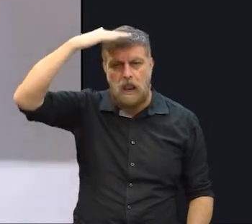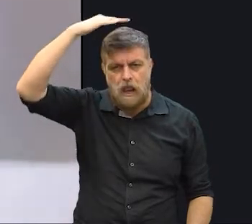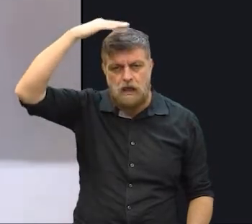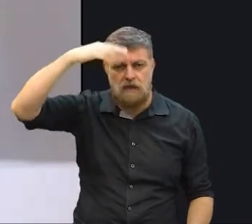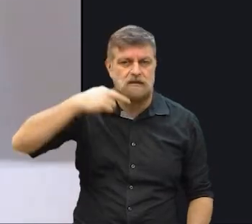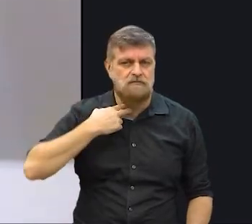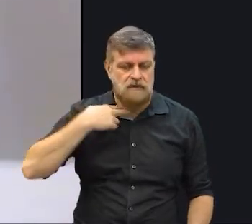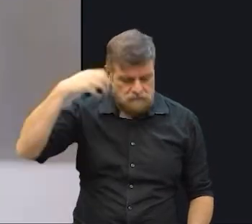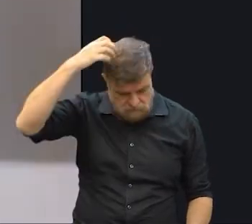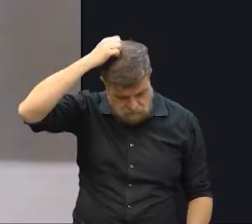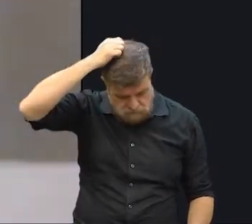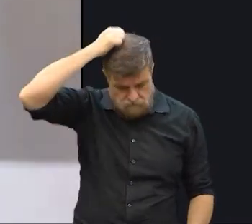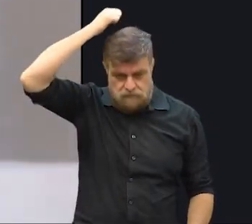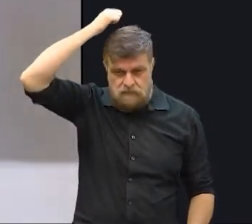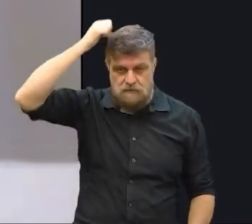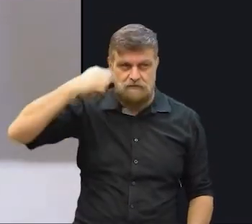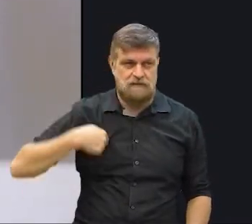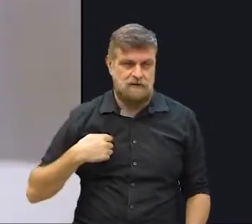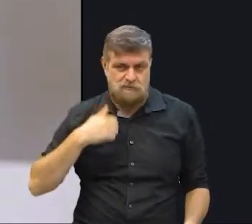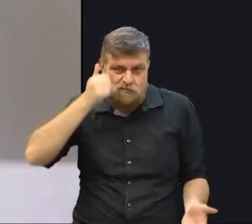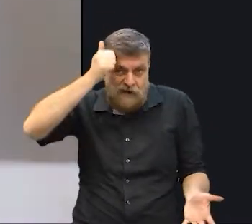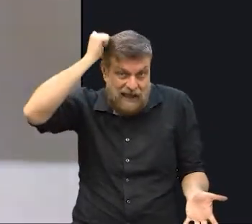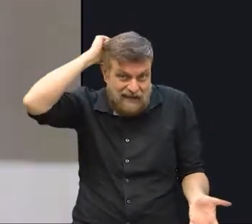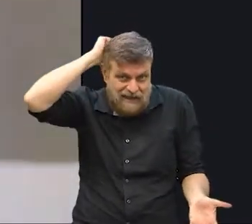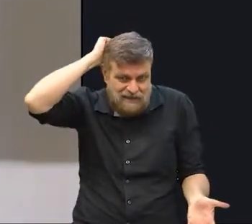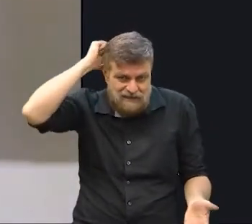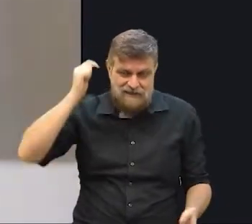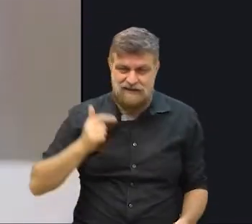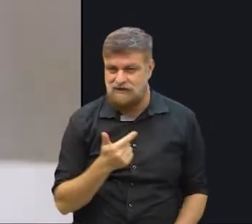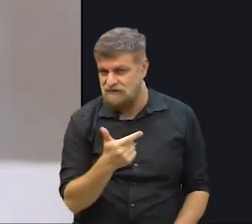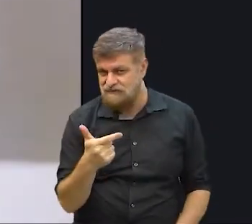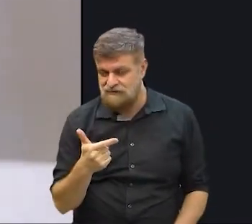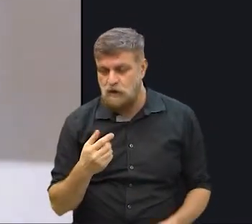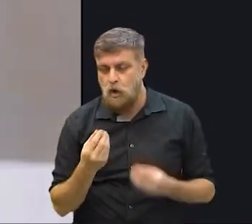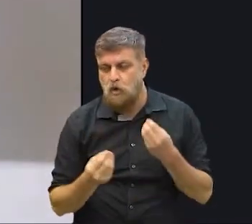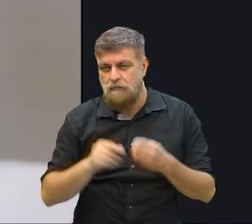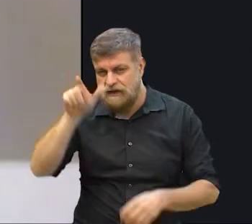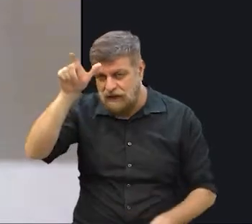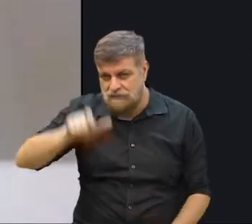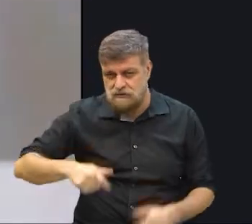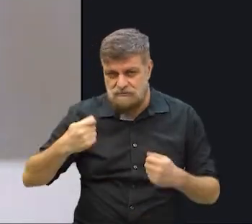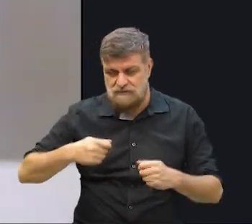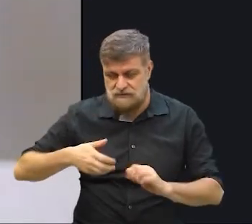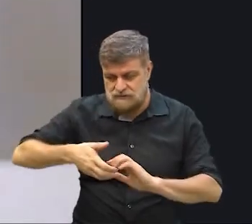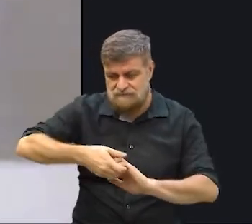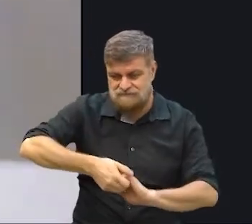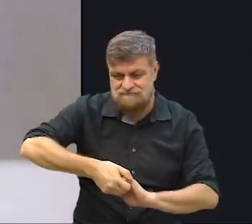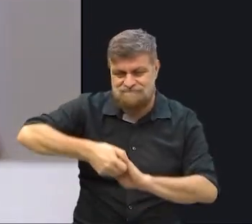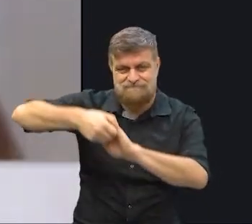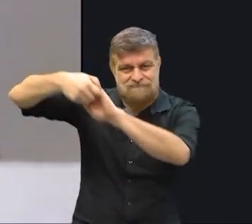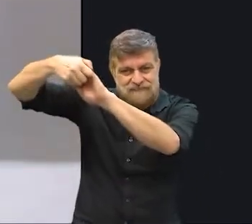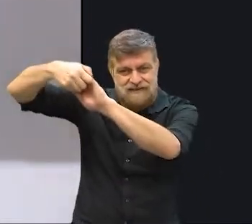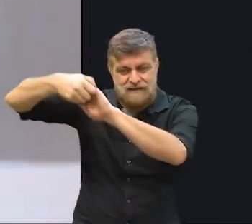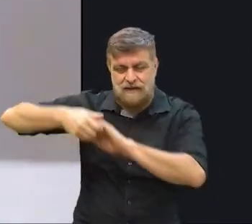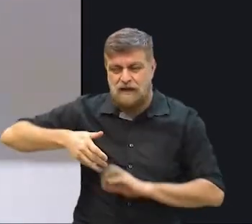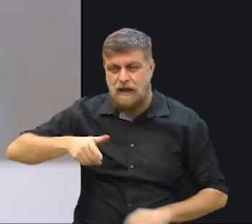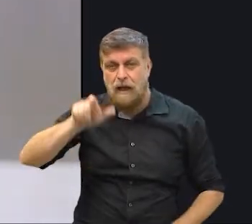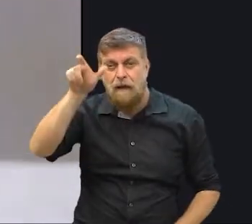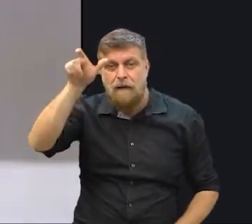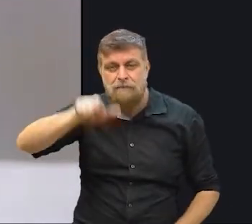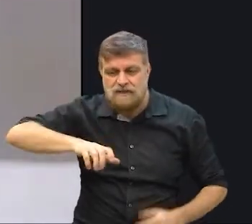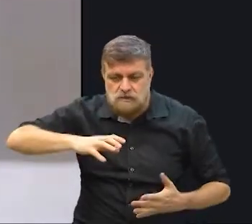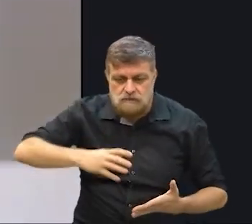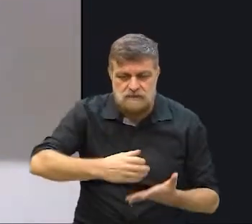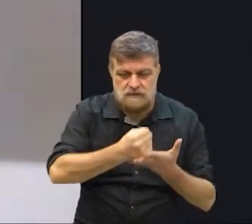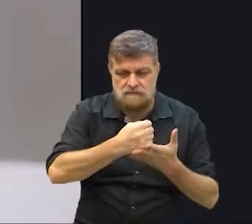afogamento. Você não consegue se salvar puxando o cabelo. Uma, porque eu não tenho também. Mas como é que você vai se salvar? Você precisa de